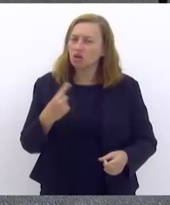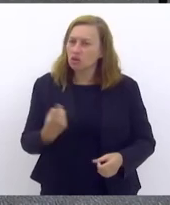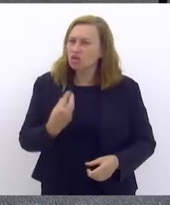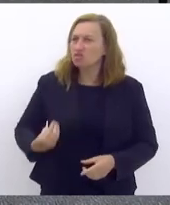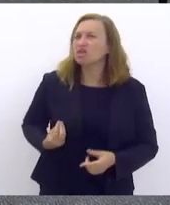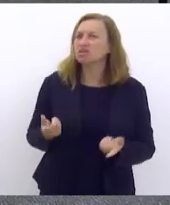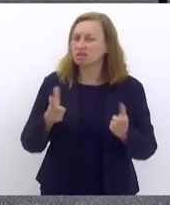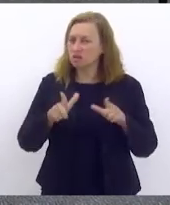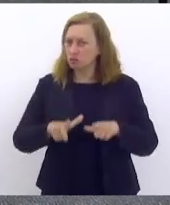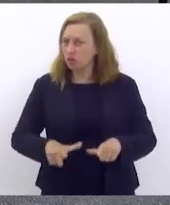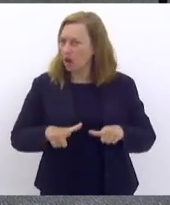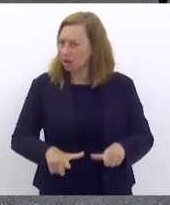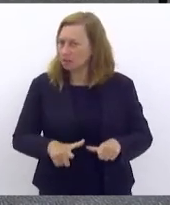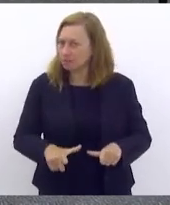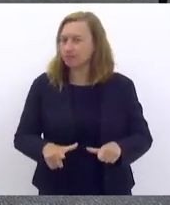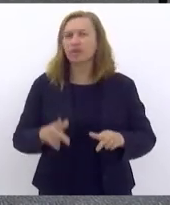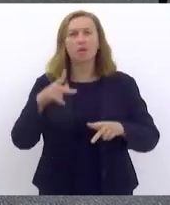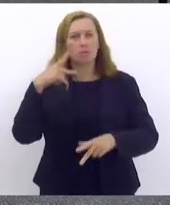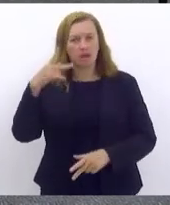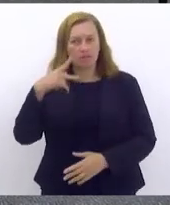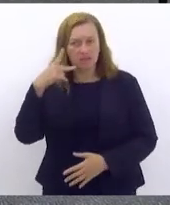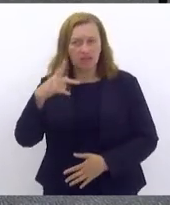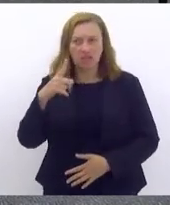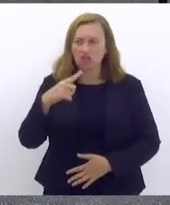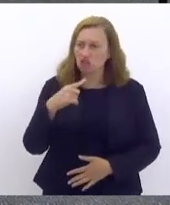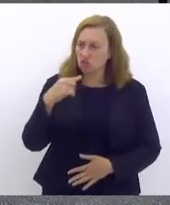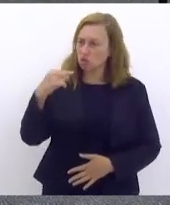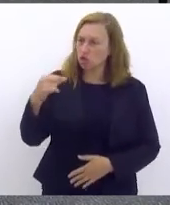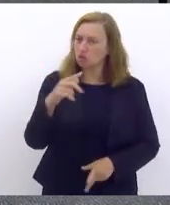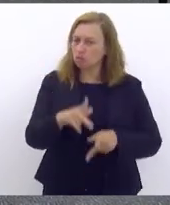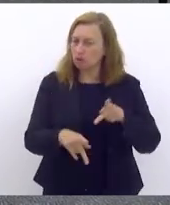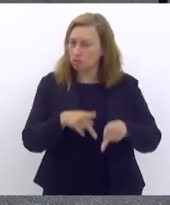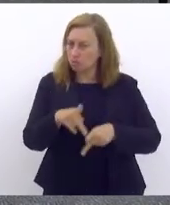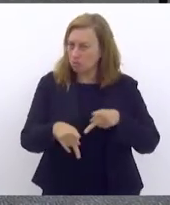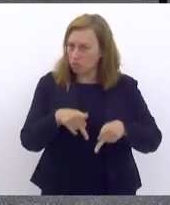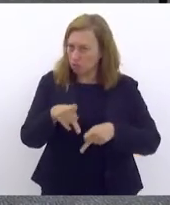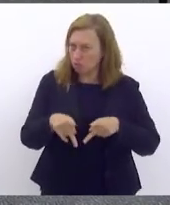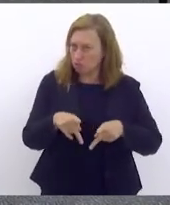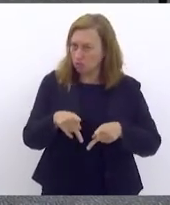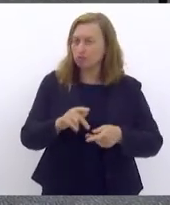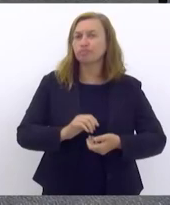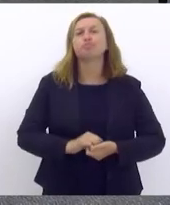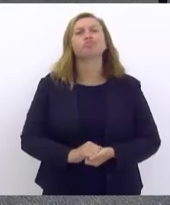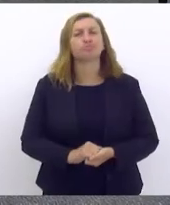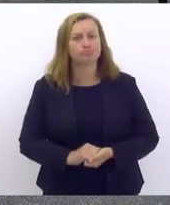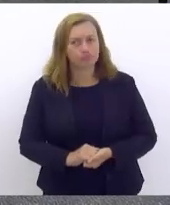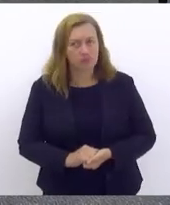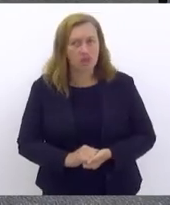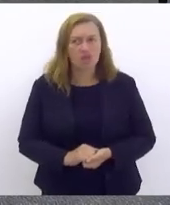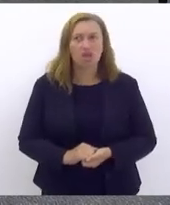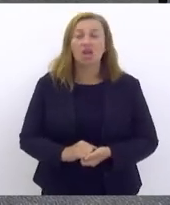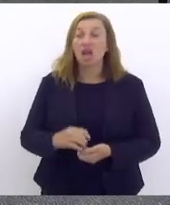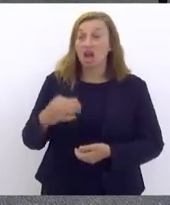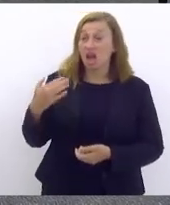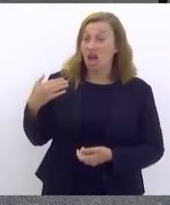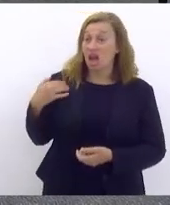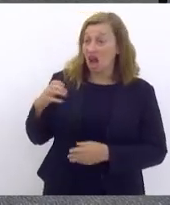aqui parlamentares eleitos, chancelados, tutelados pelo povo, a esquerda vai ter que